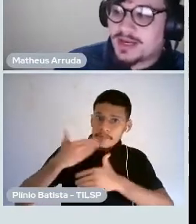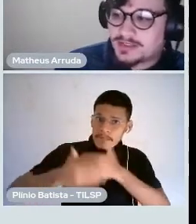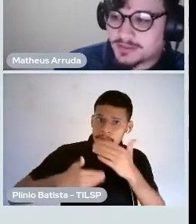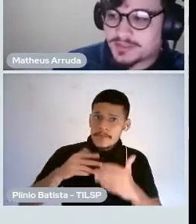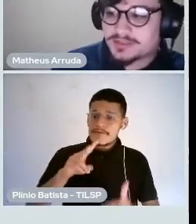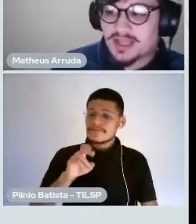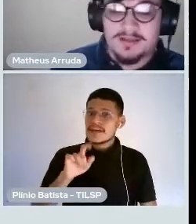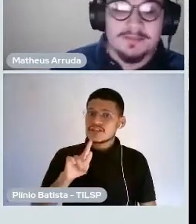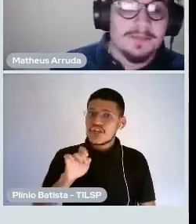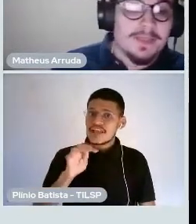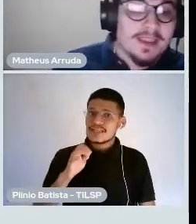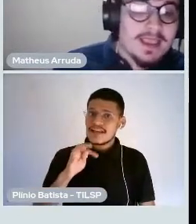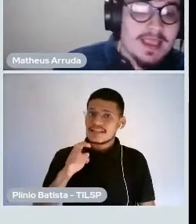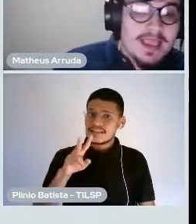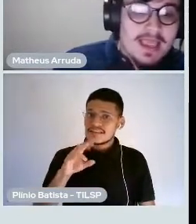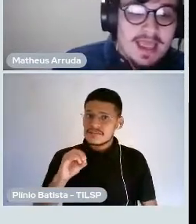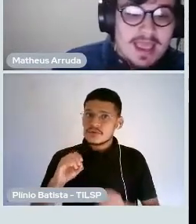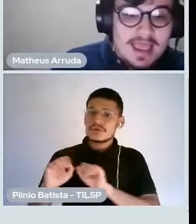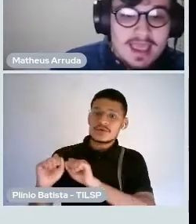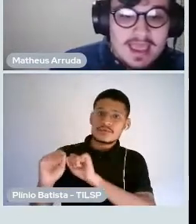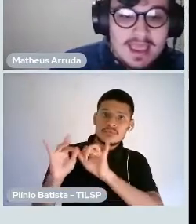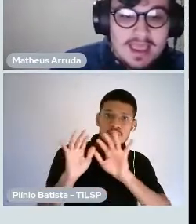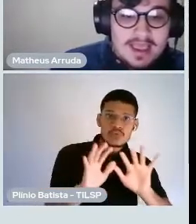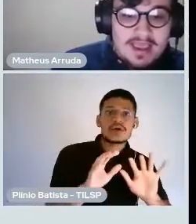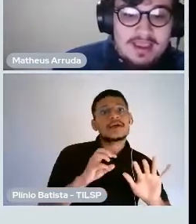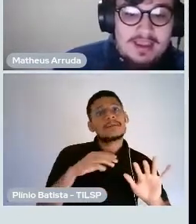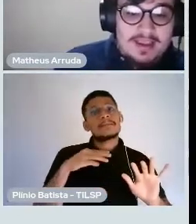mais as migrações, tá?